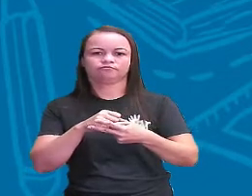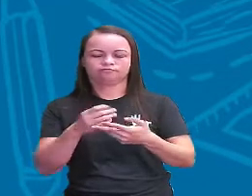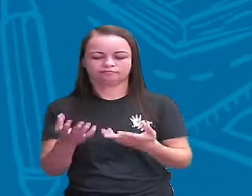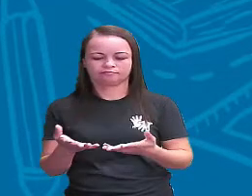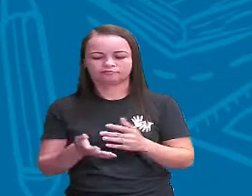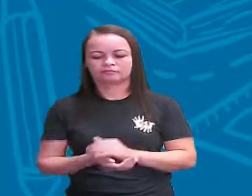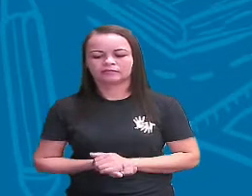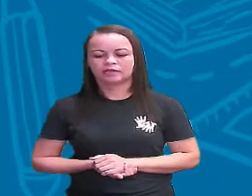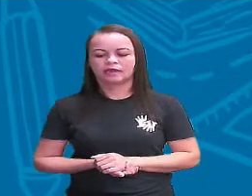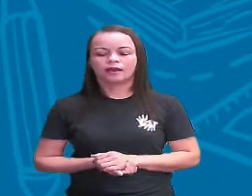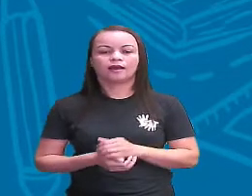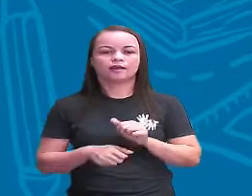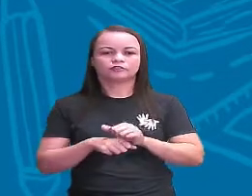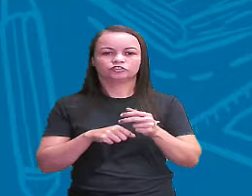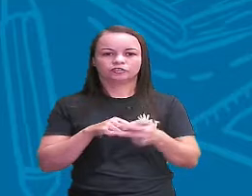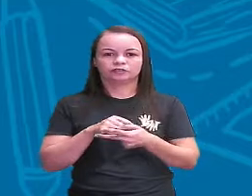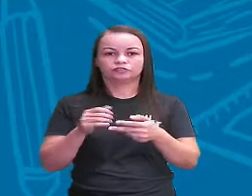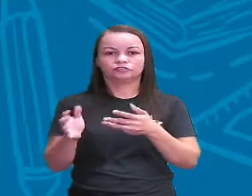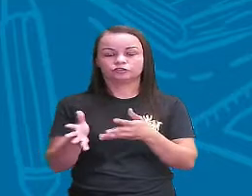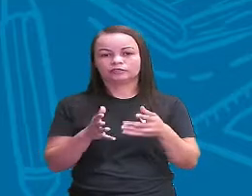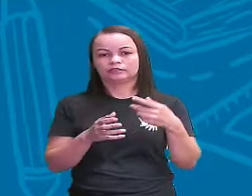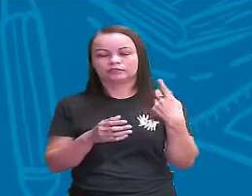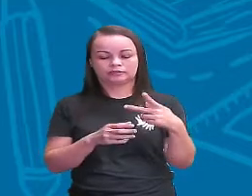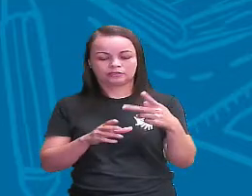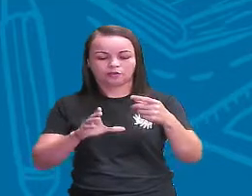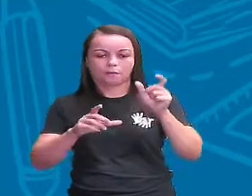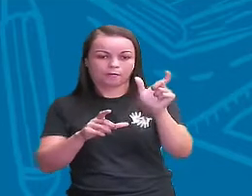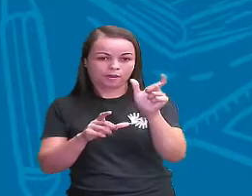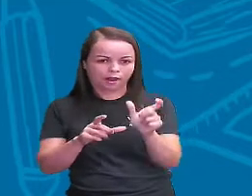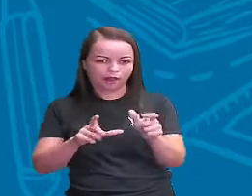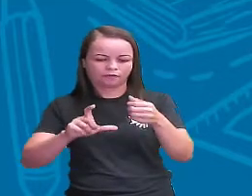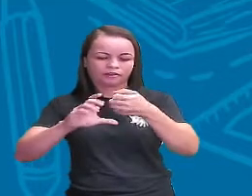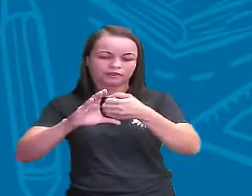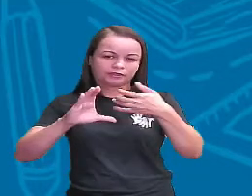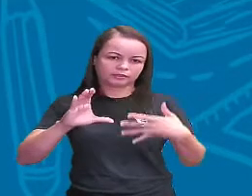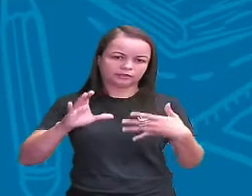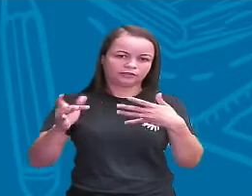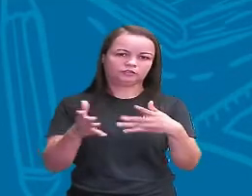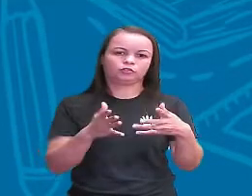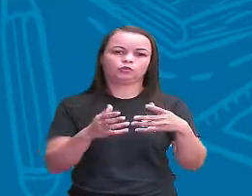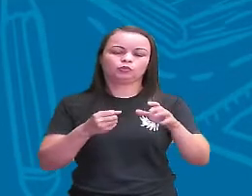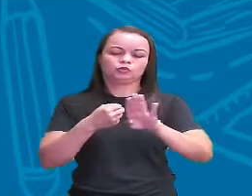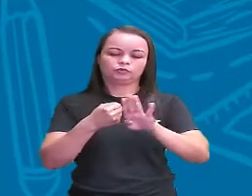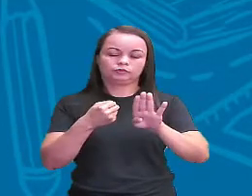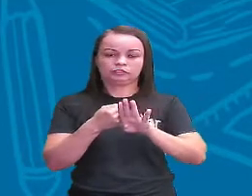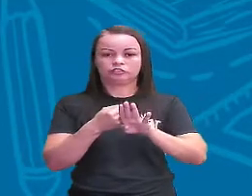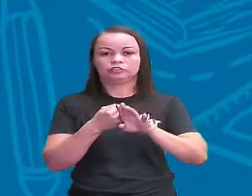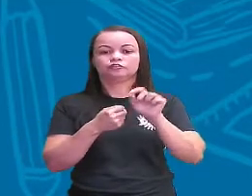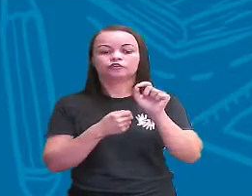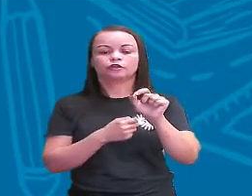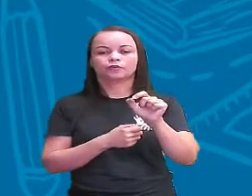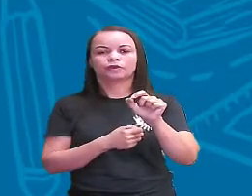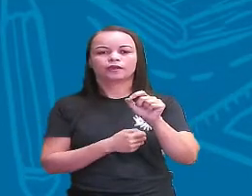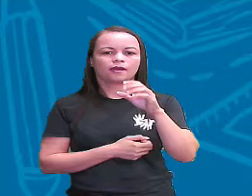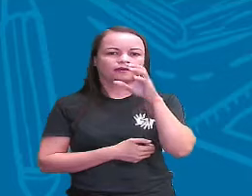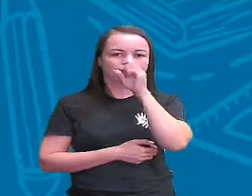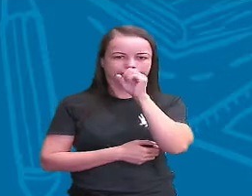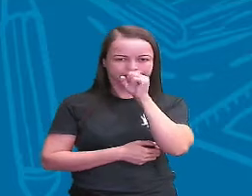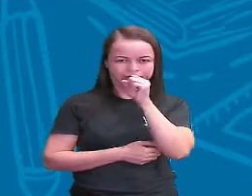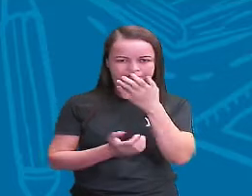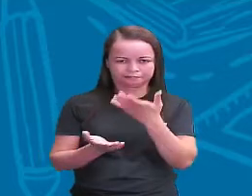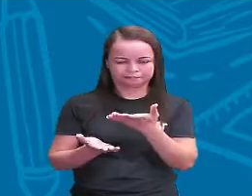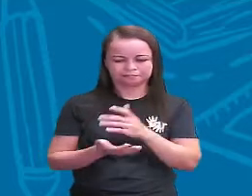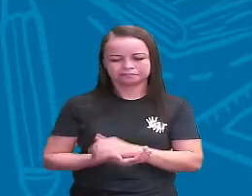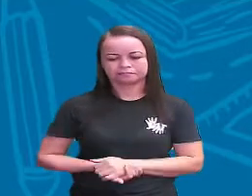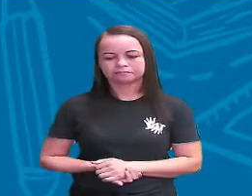adjetivos. Adjetivos são palavras que caracterizam o substantivo, que é a laranja.